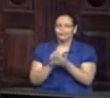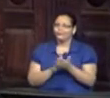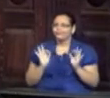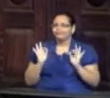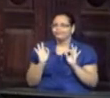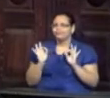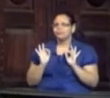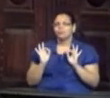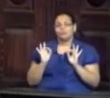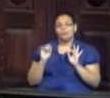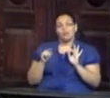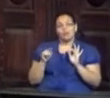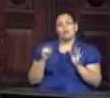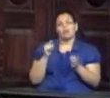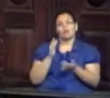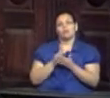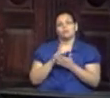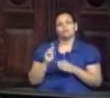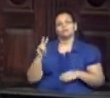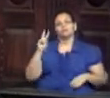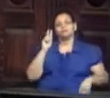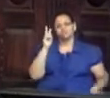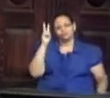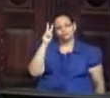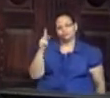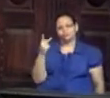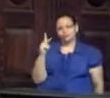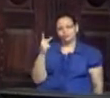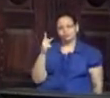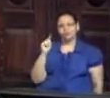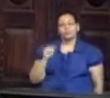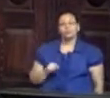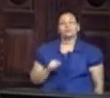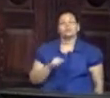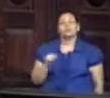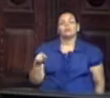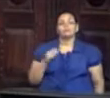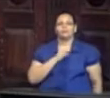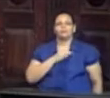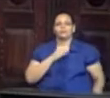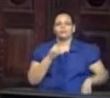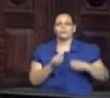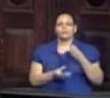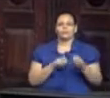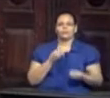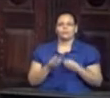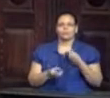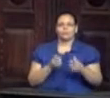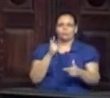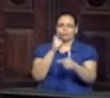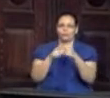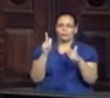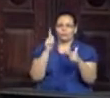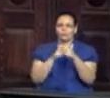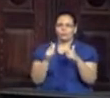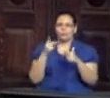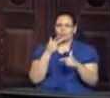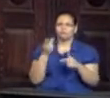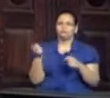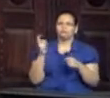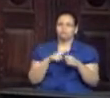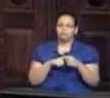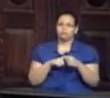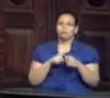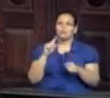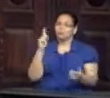O Estado acaba naquela história que faz dos incentivos fiscais esse problemaço. Porque, volto a afirmar,